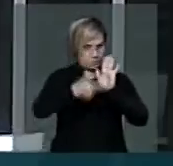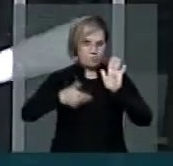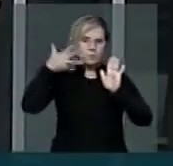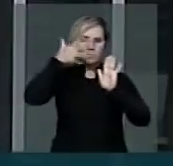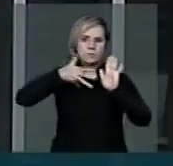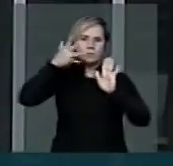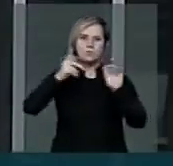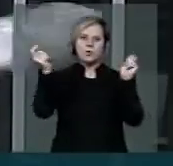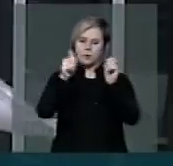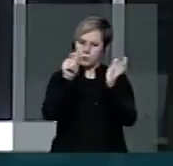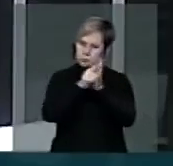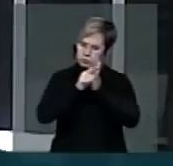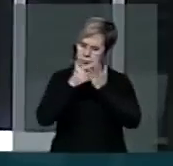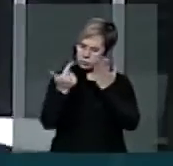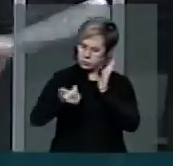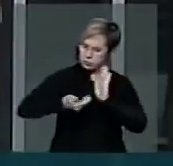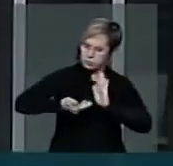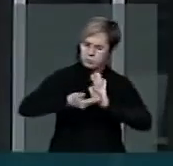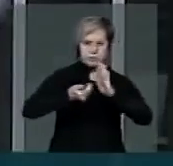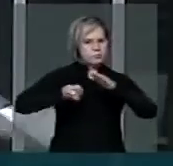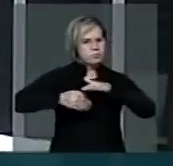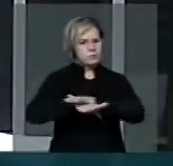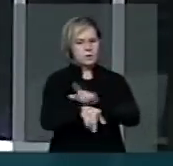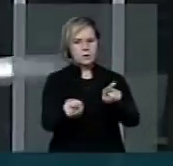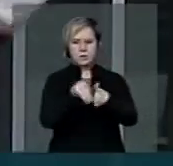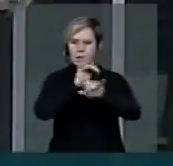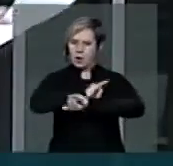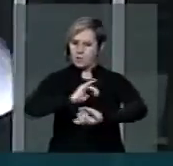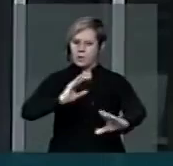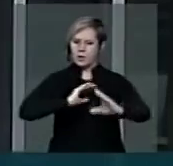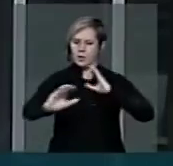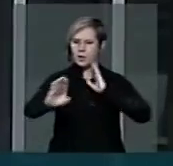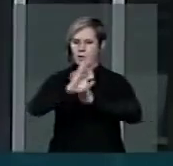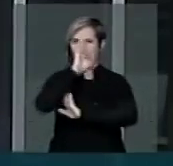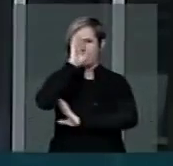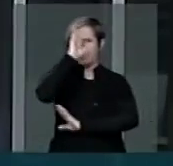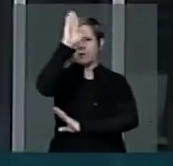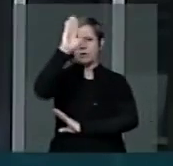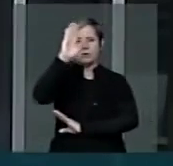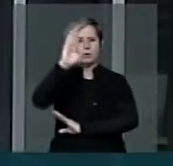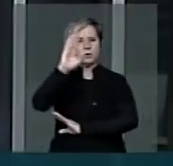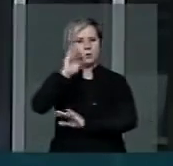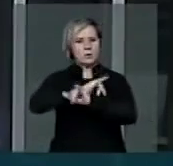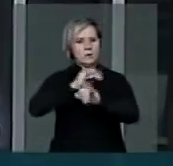seja registrado nos anais desta casa, nos meios de divulgação desta casa, principalmente